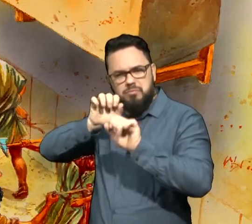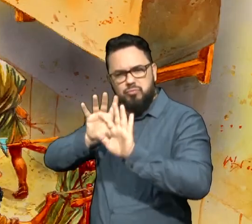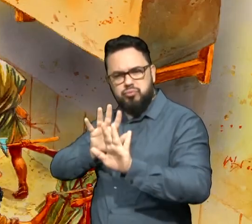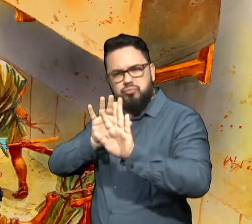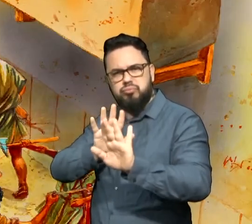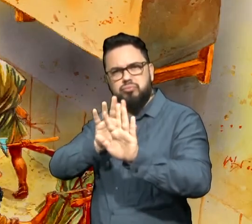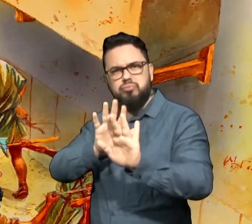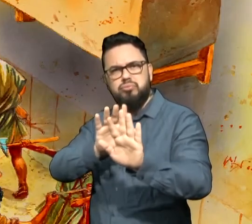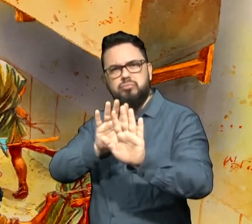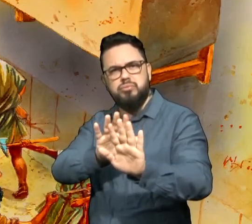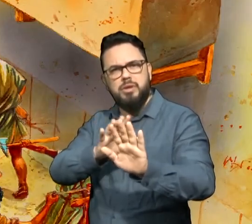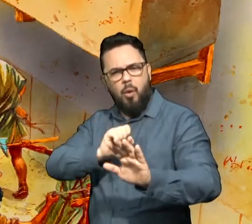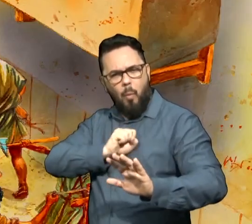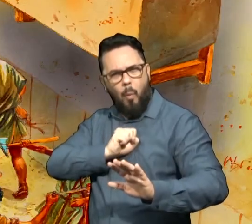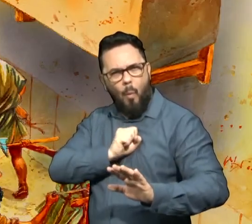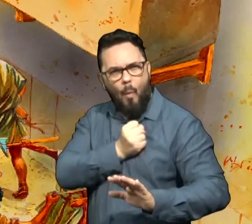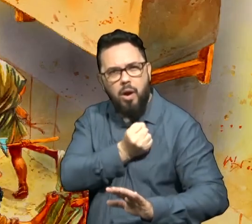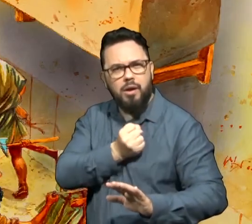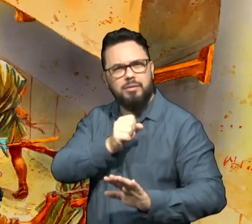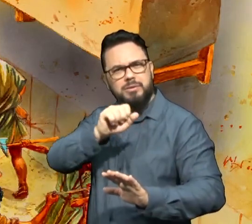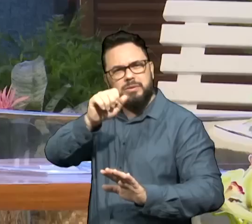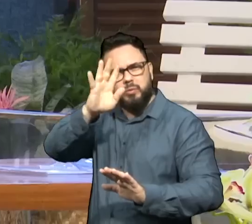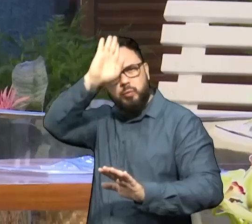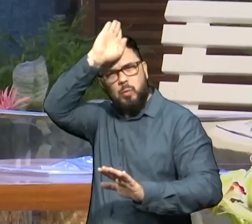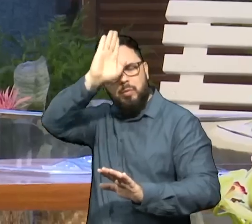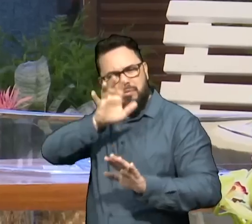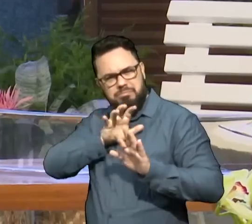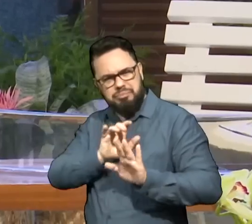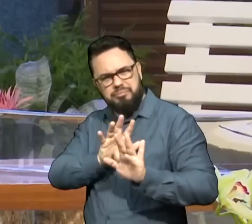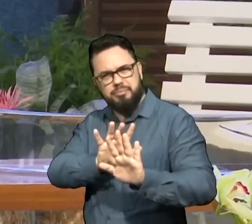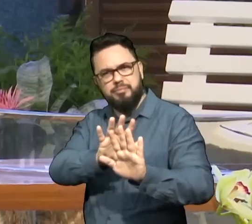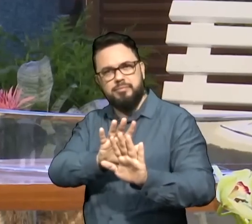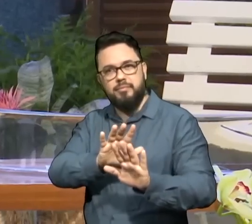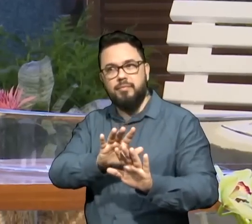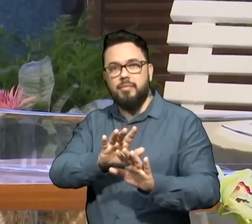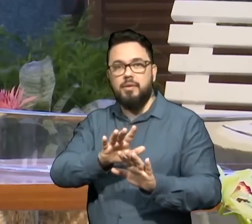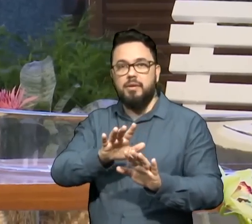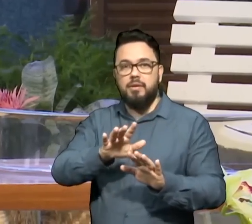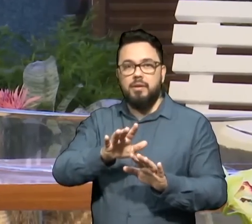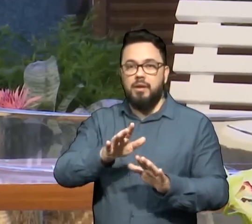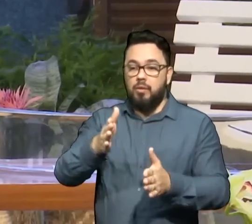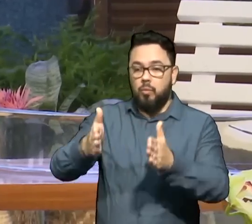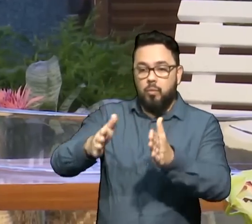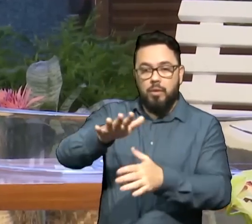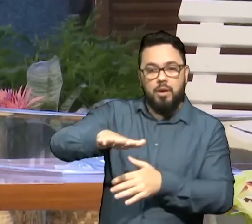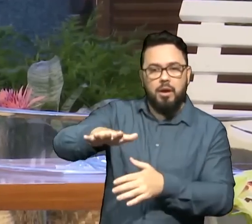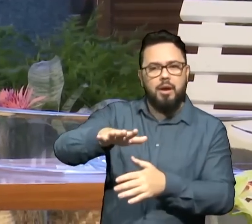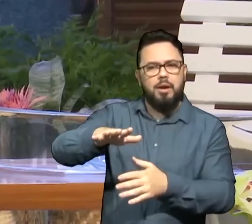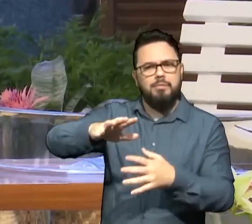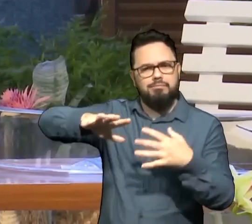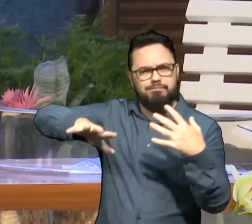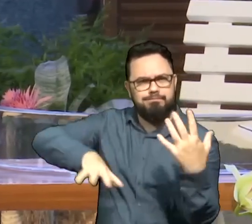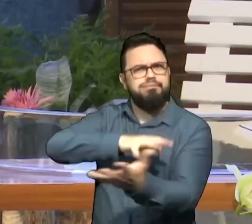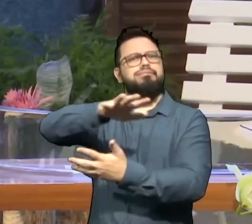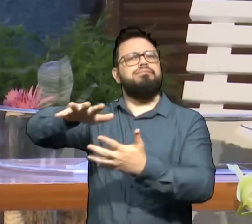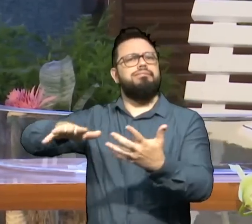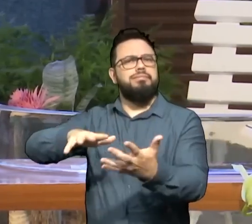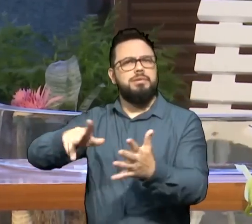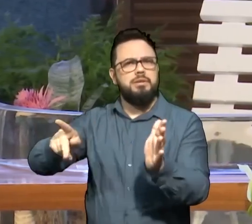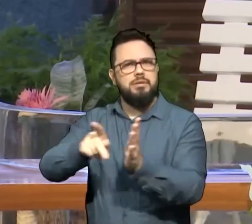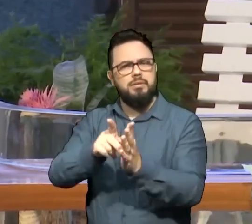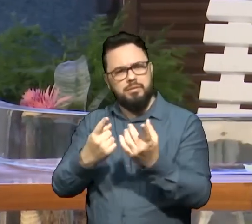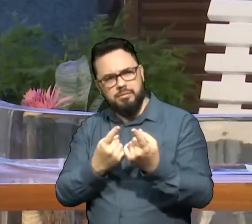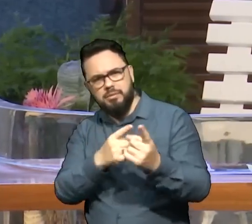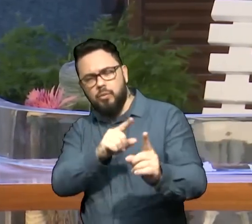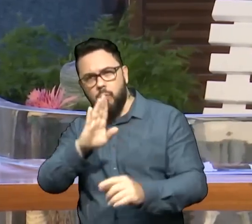eles tinham um ódio dos Romanos e foi nesse ambiente Num clima de revolução contra Roma de ódio